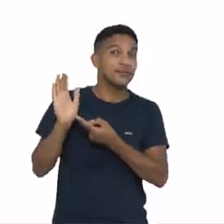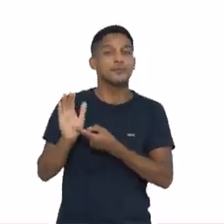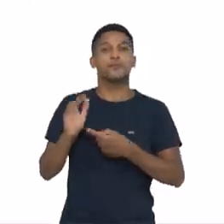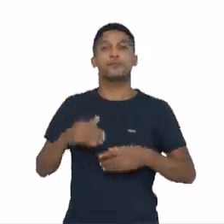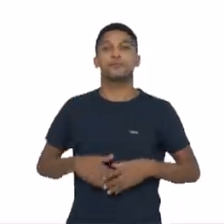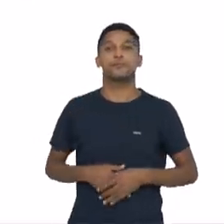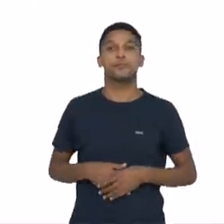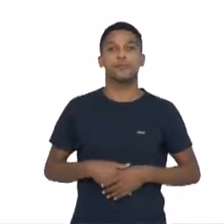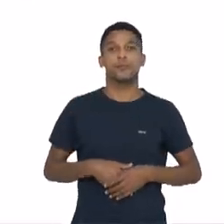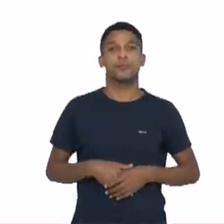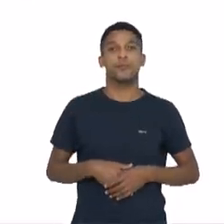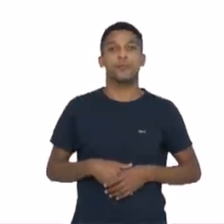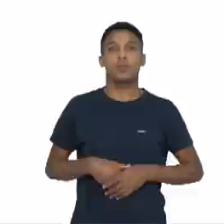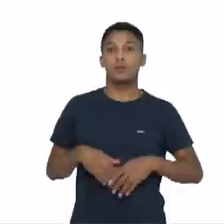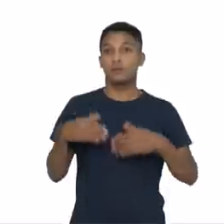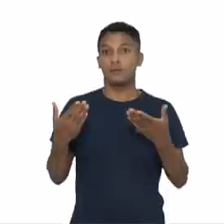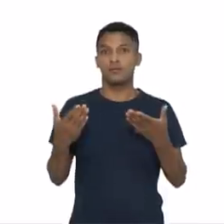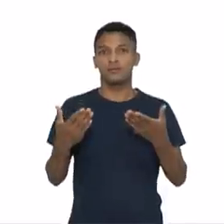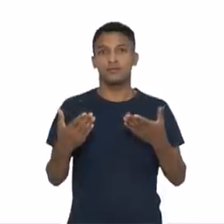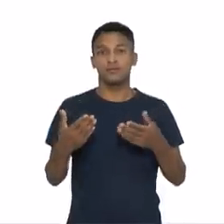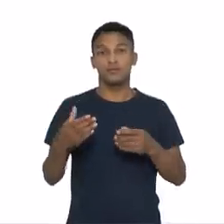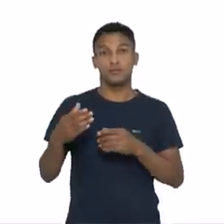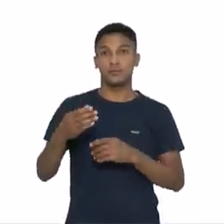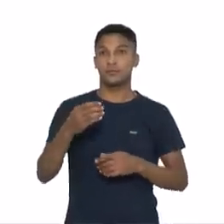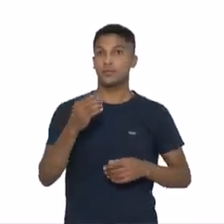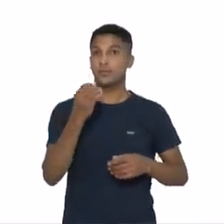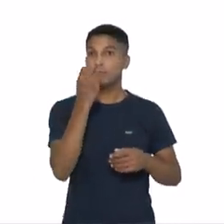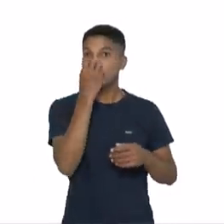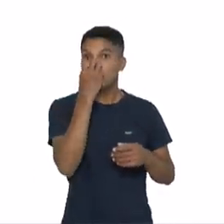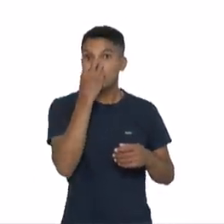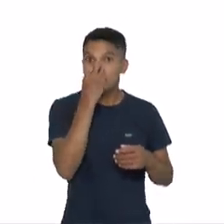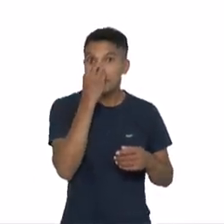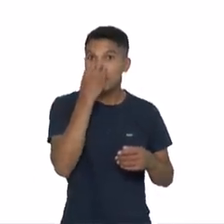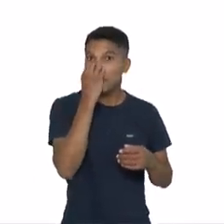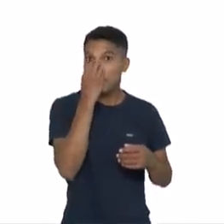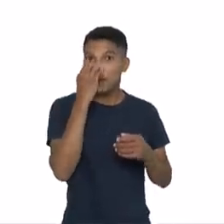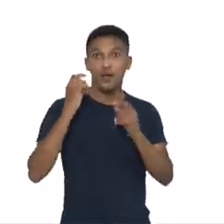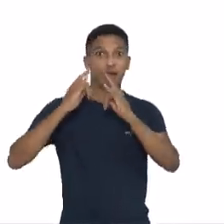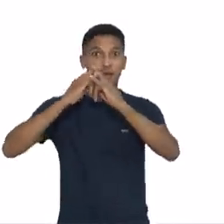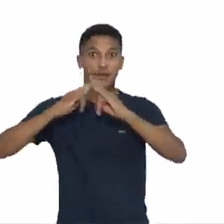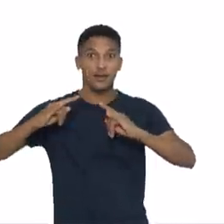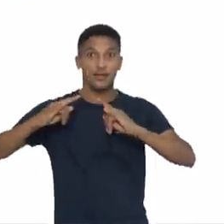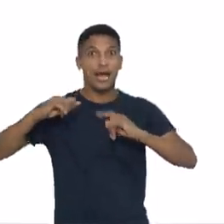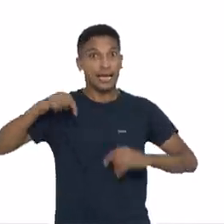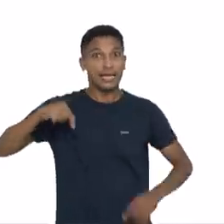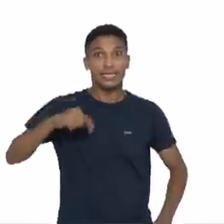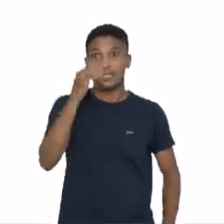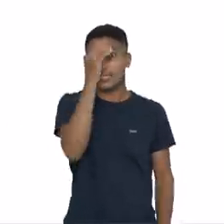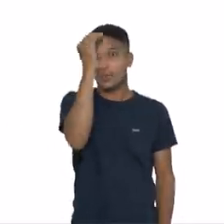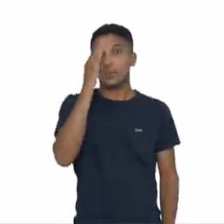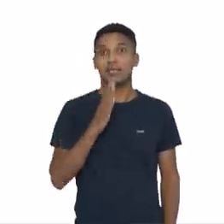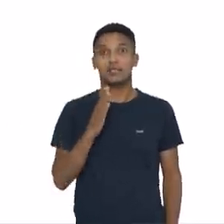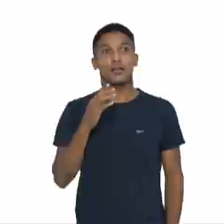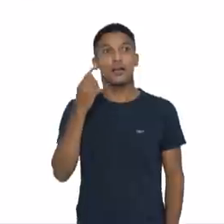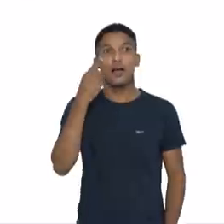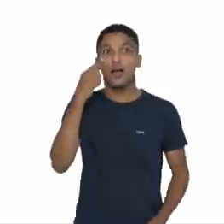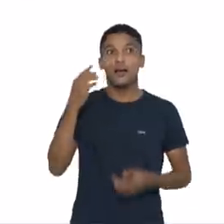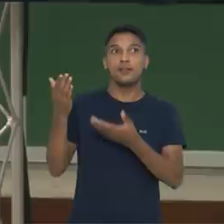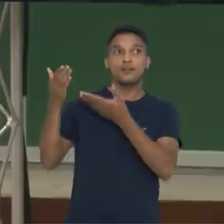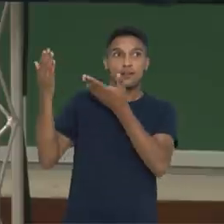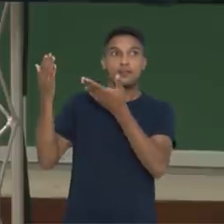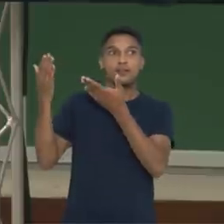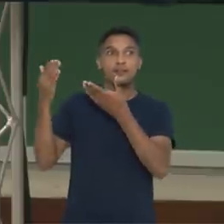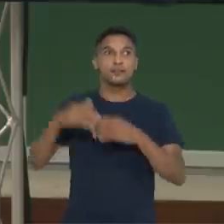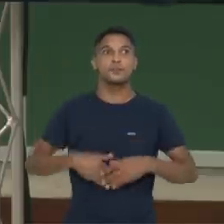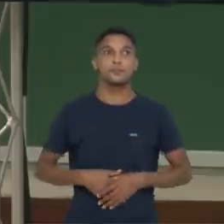Circo no Brasil. Está relacionada à arte Mambembe, que vimos na aula 19, quando falamos da comédia dell'arte.